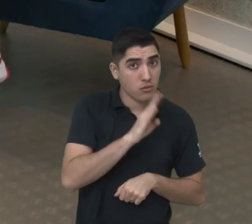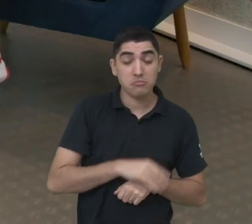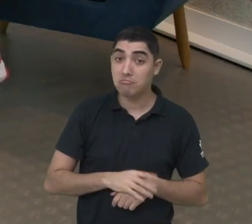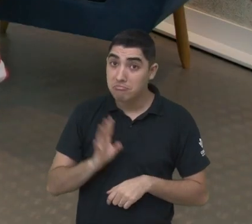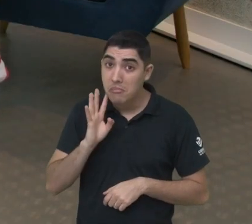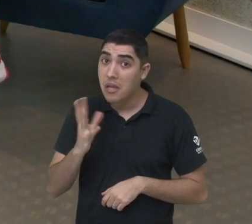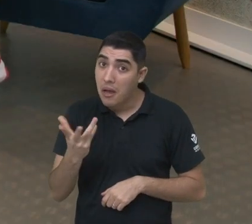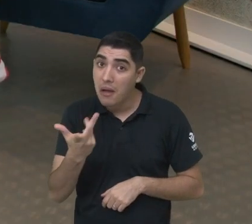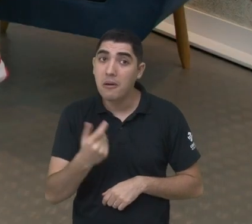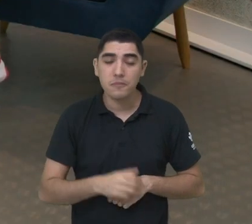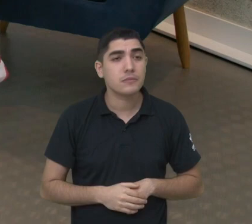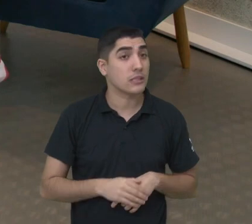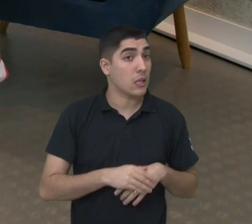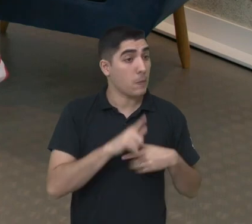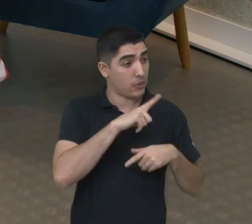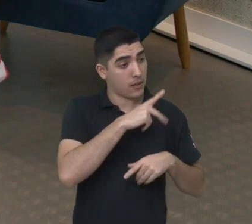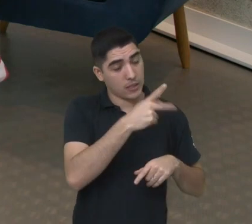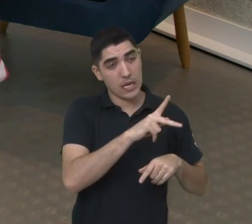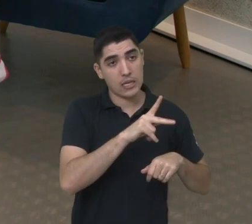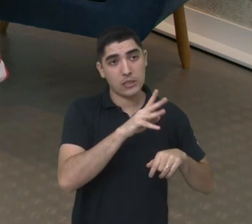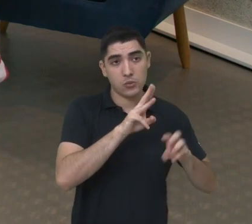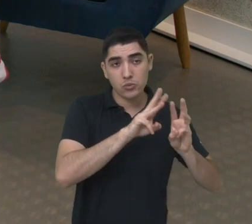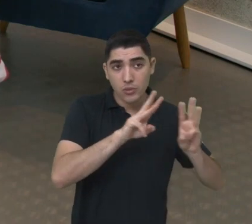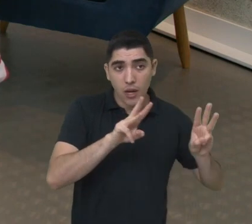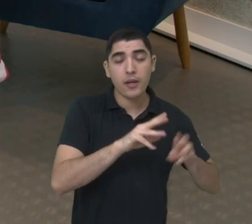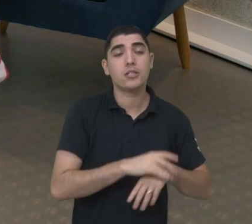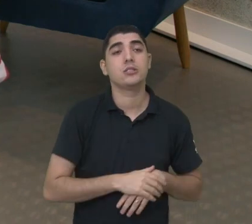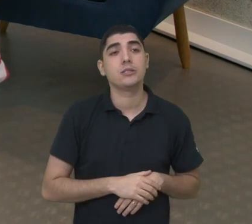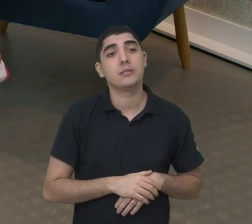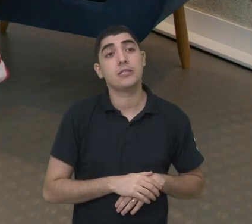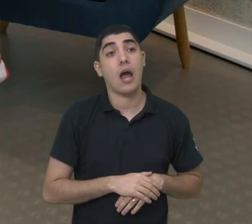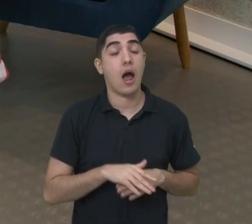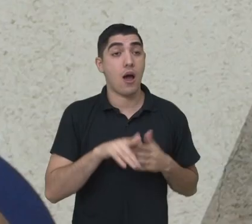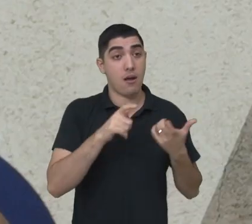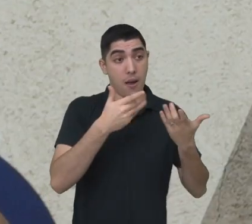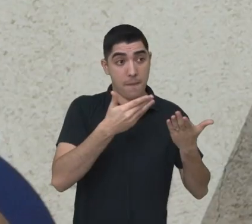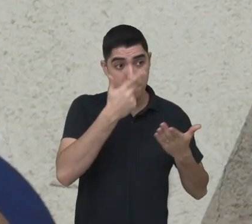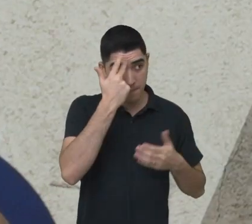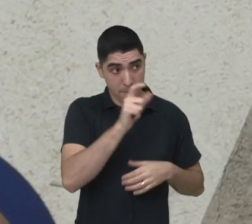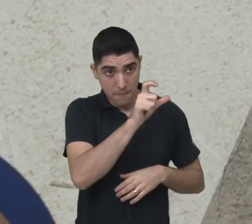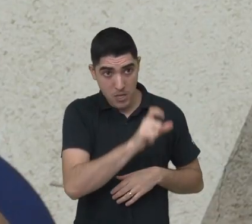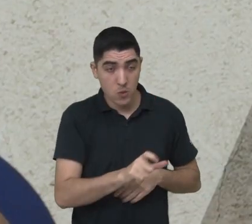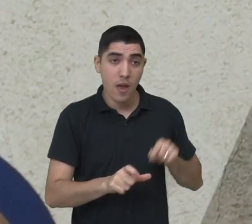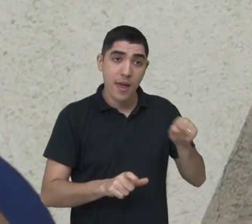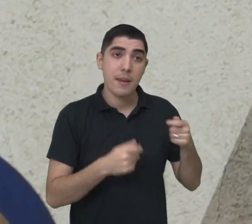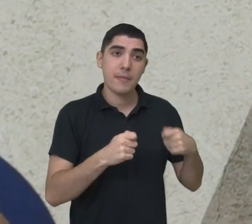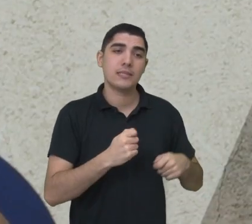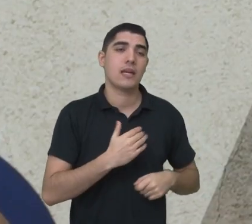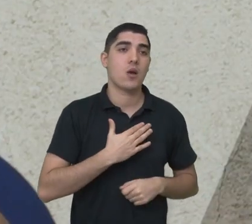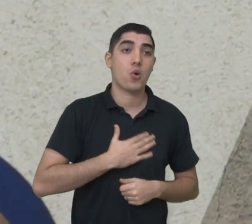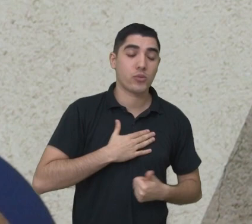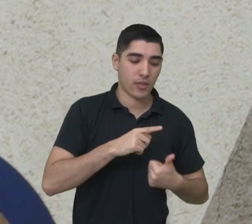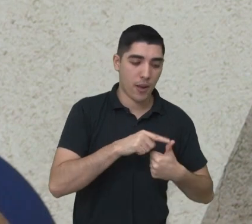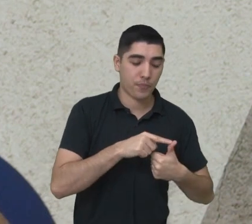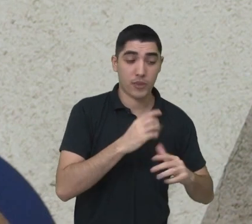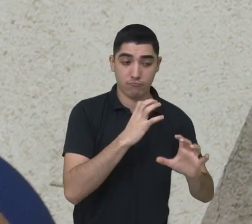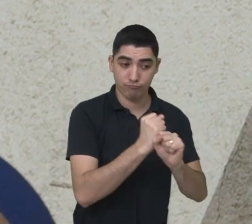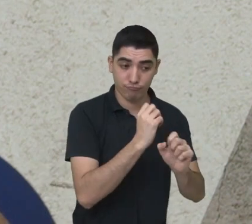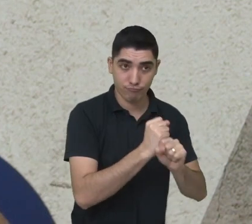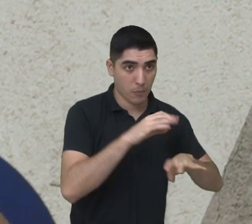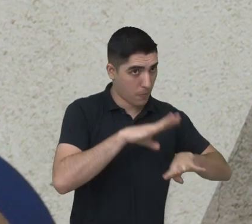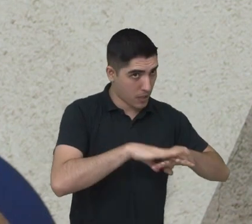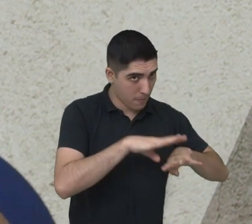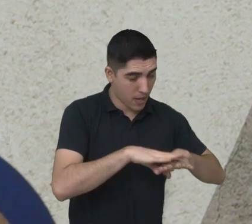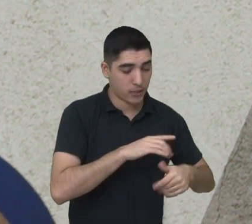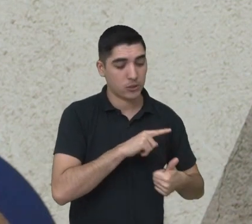entra lá no site. E como eu falei, nessa questão, ele precisa ter uma gostar de cálculo,